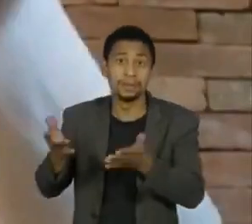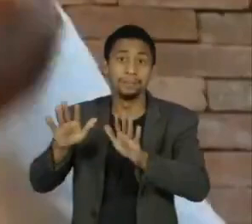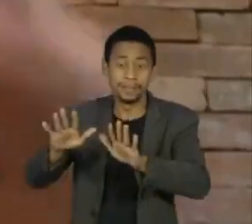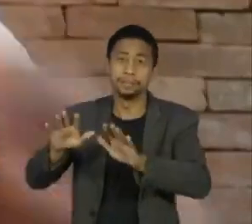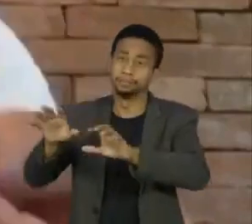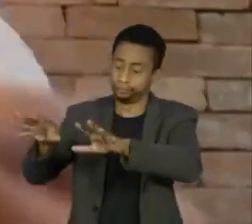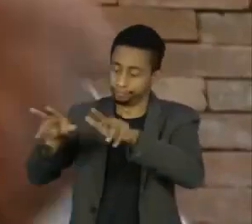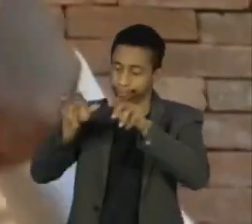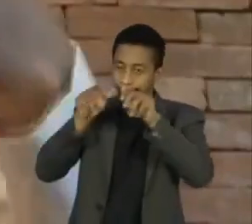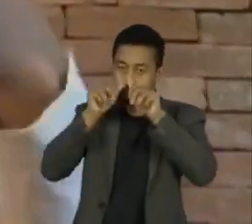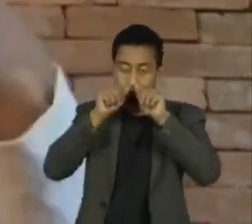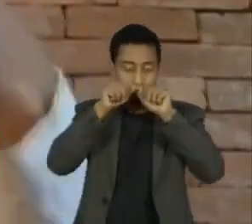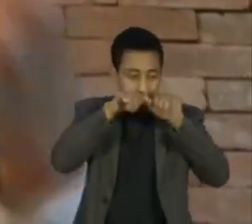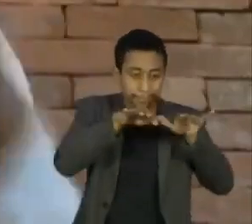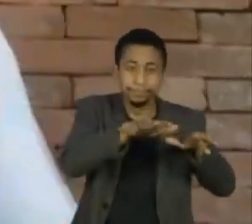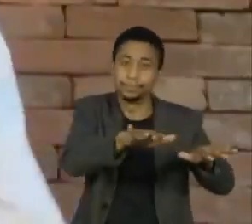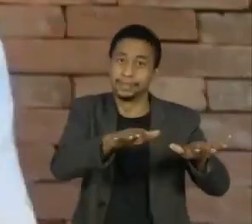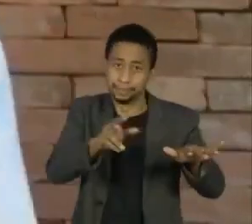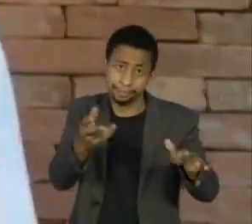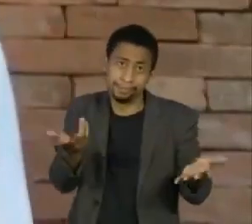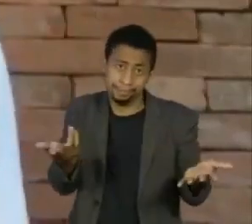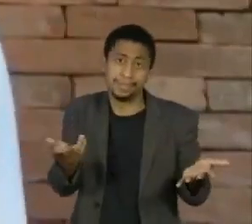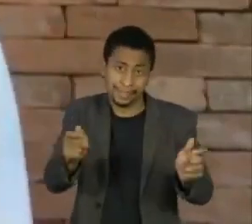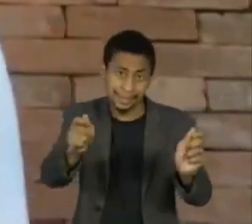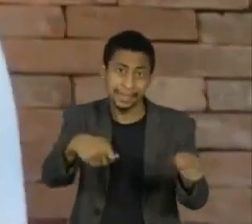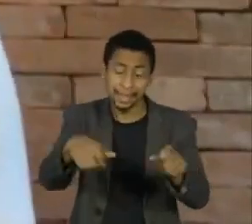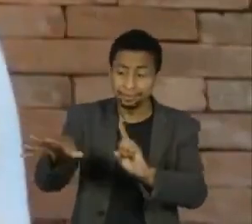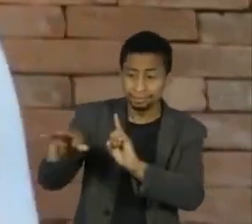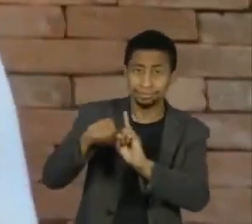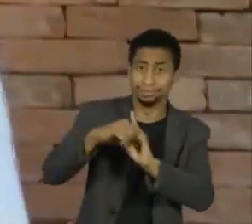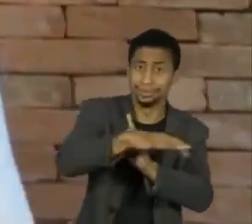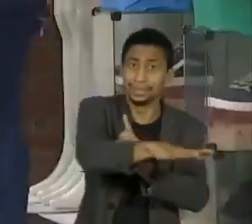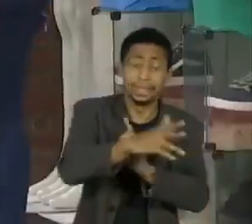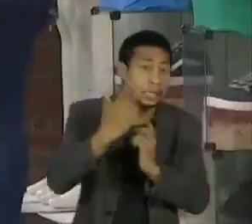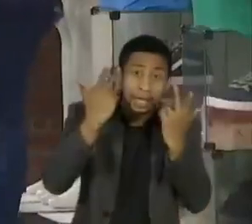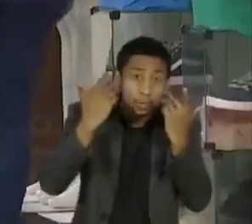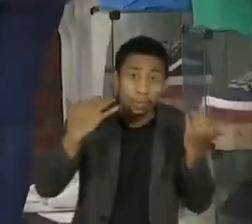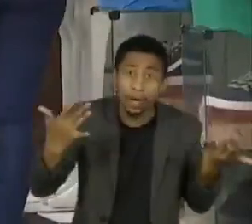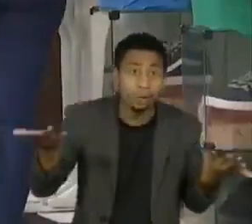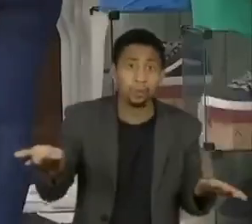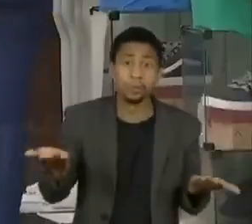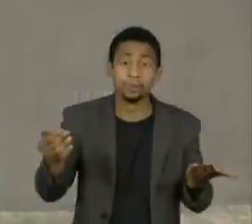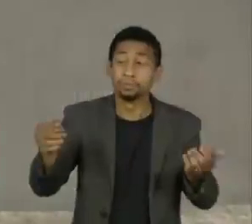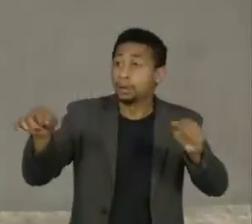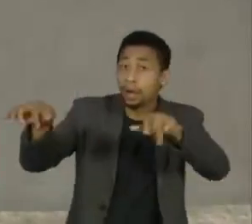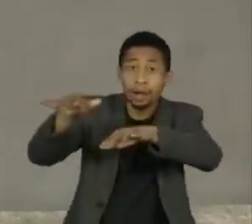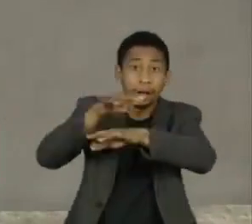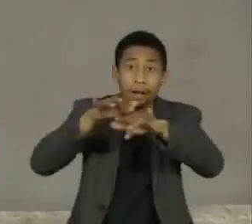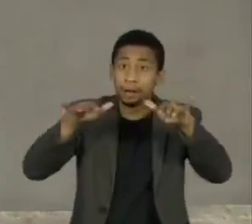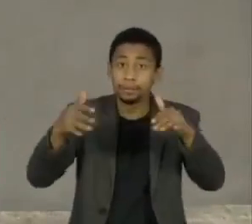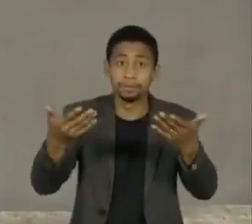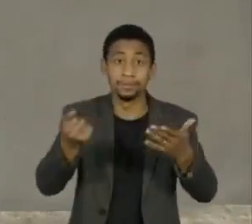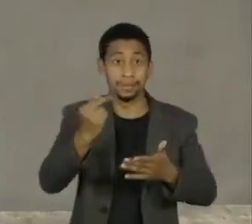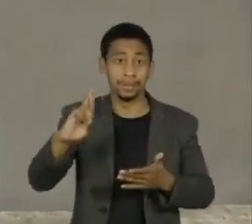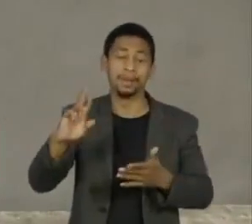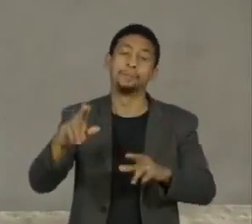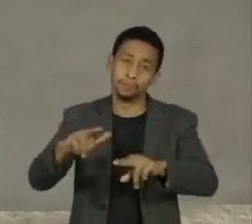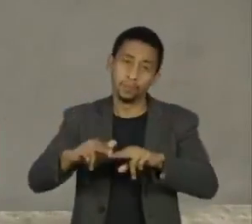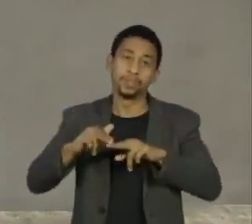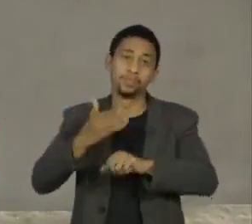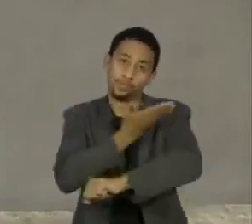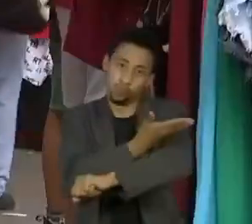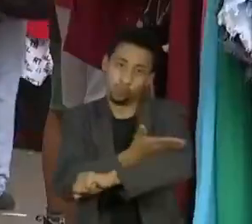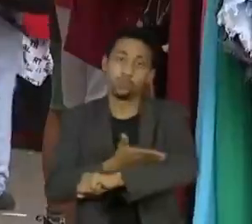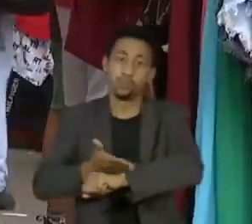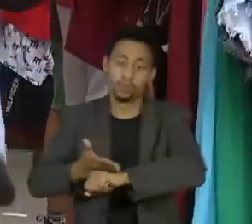de passar o vírus para outra pessoa, uma questão natural. É por isso que os novos hábitos com a saúde terão